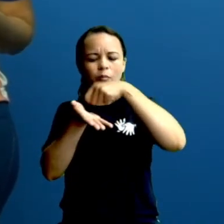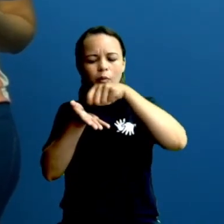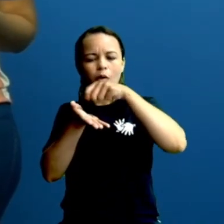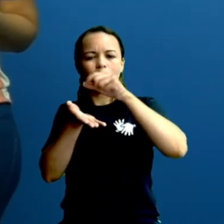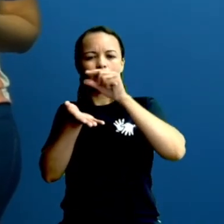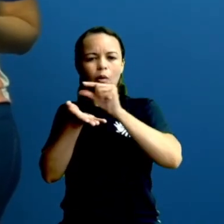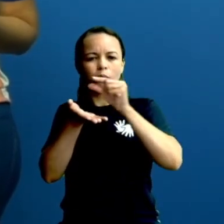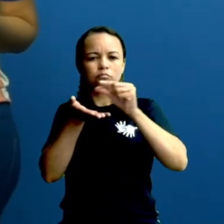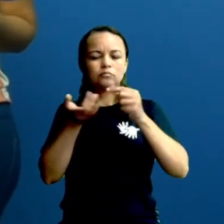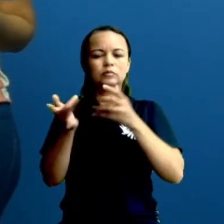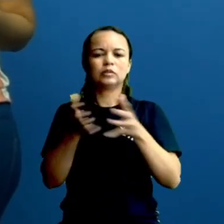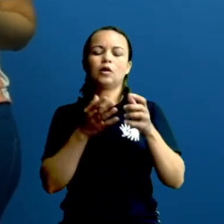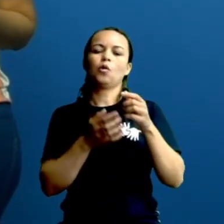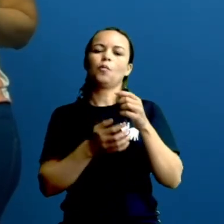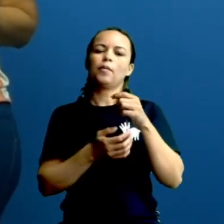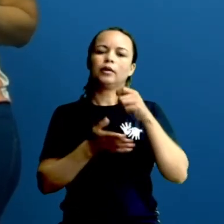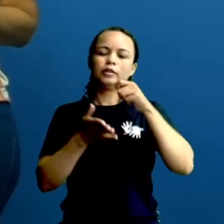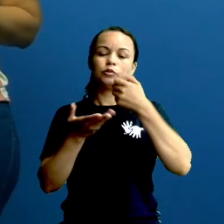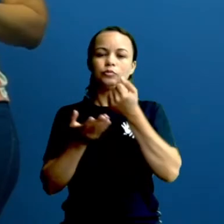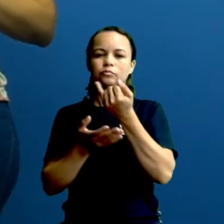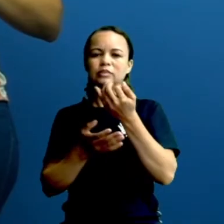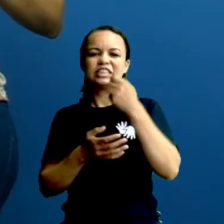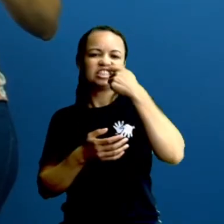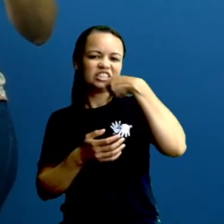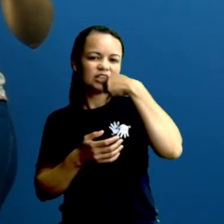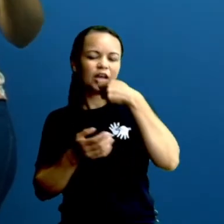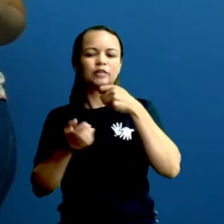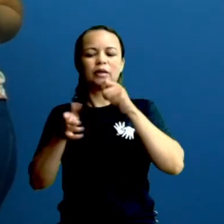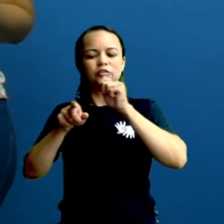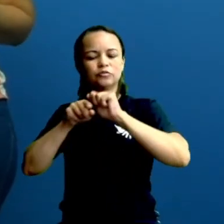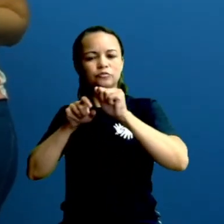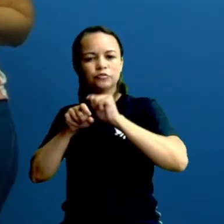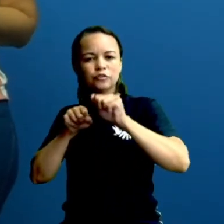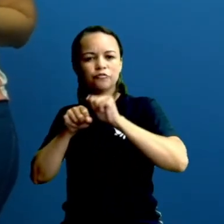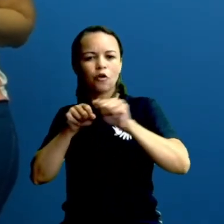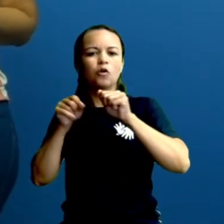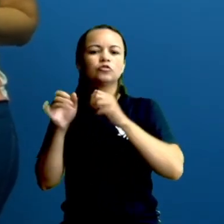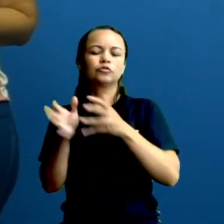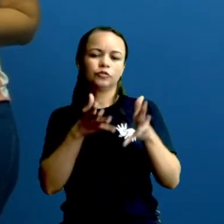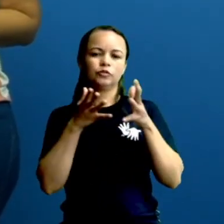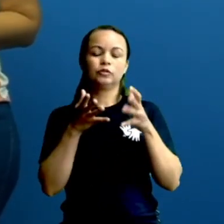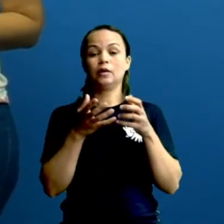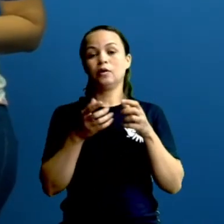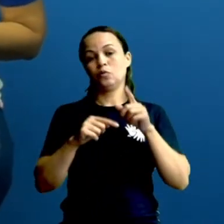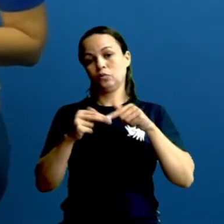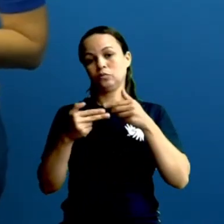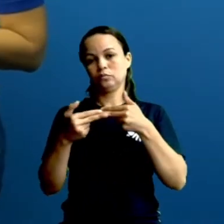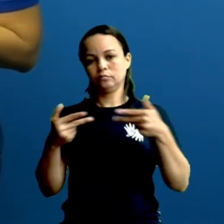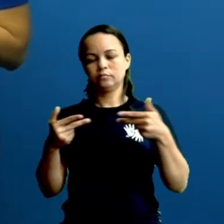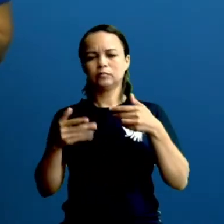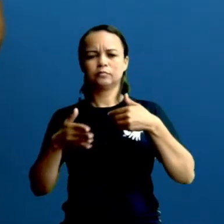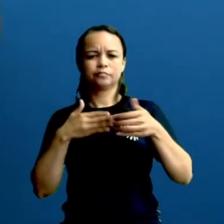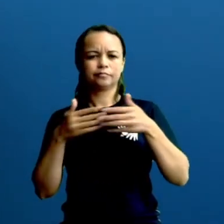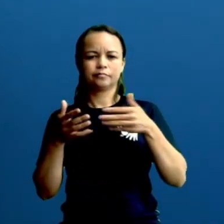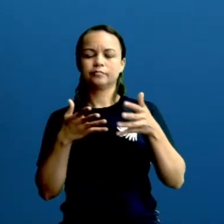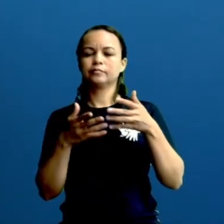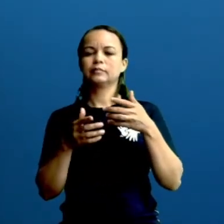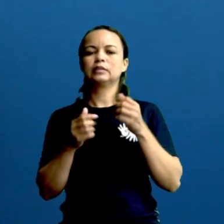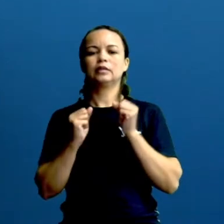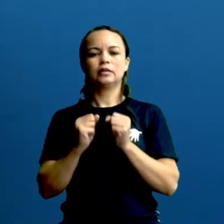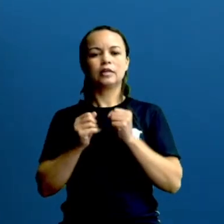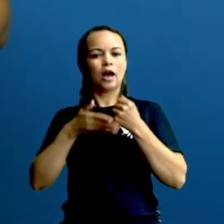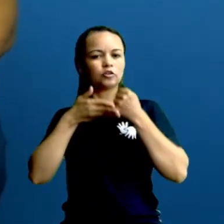de dente, palito de fósforo, tá certo? Você pode usar qualquer material que te ajude a contar, certo? Não tem